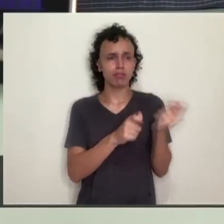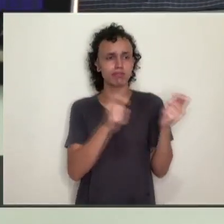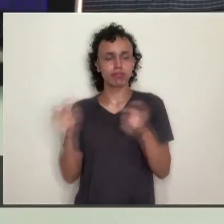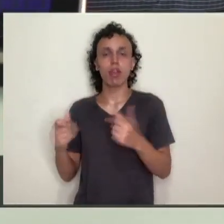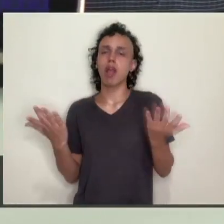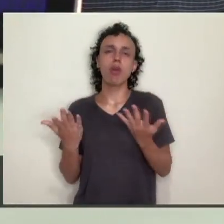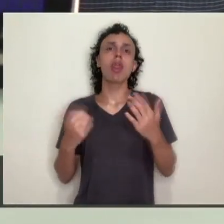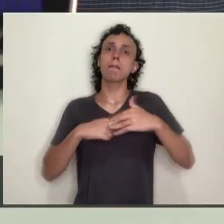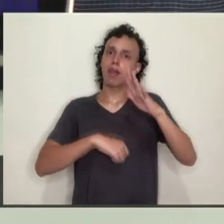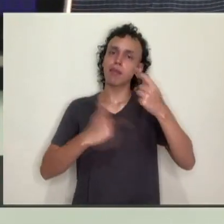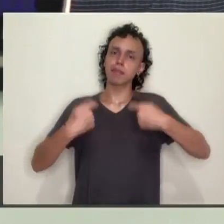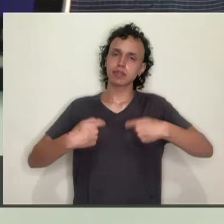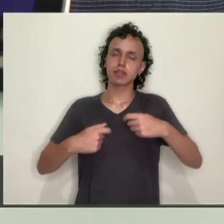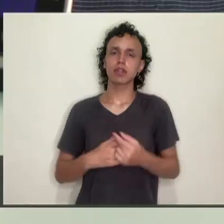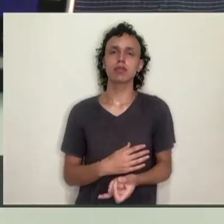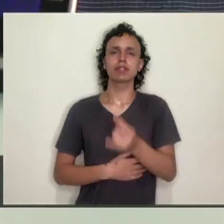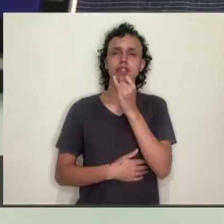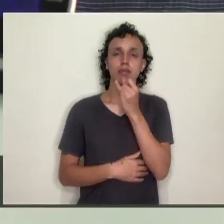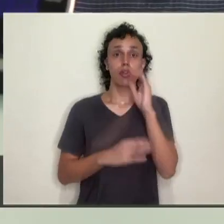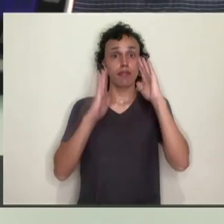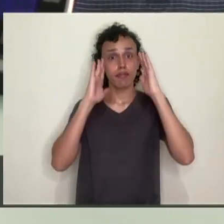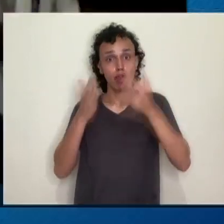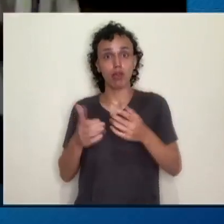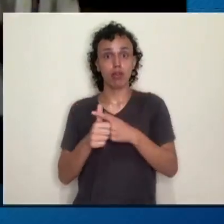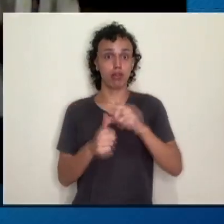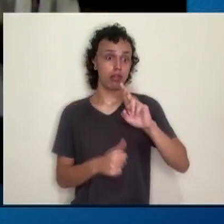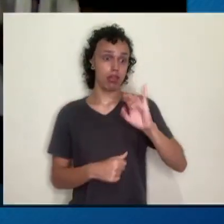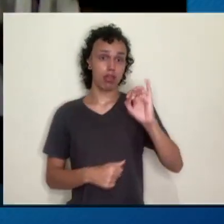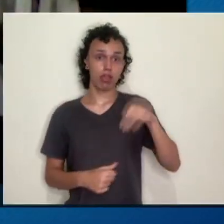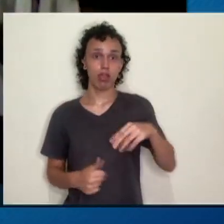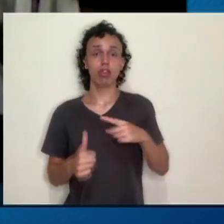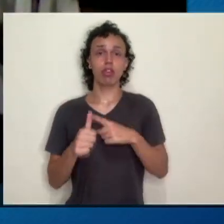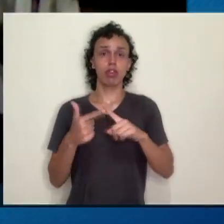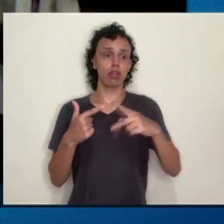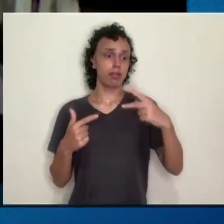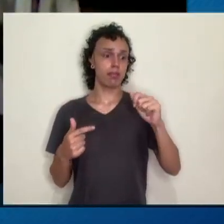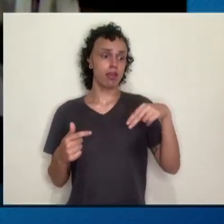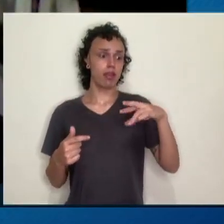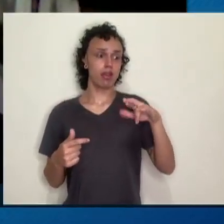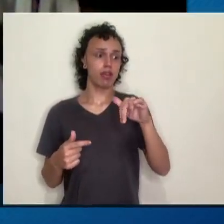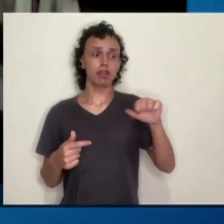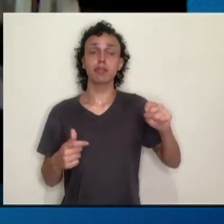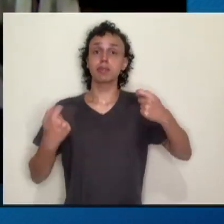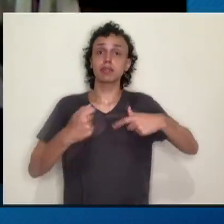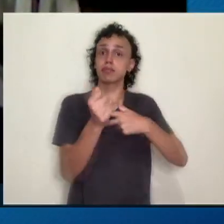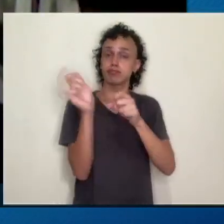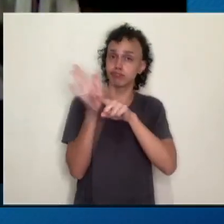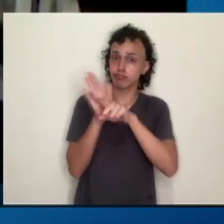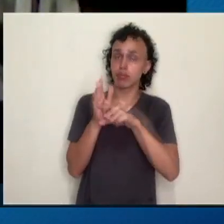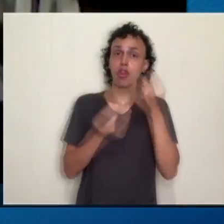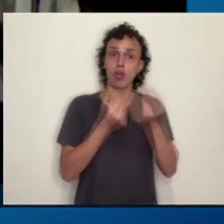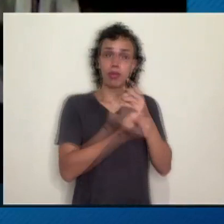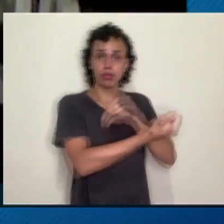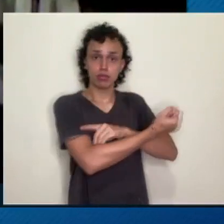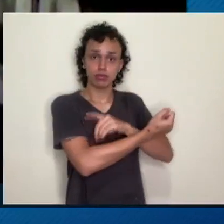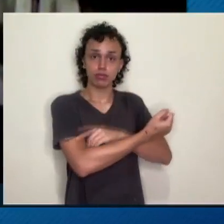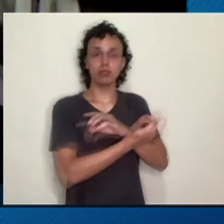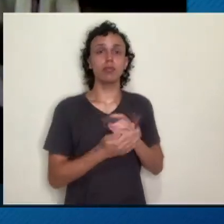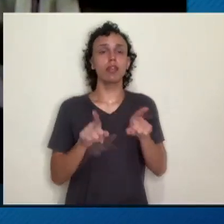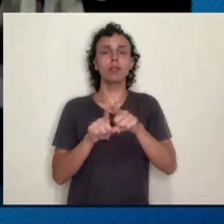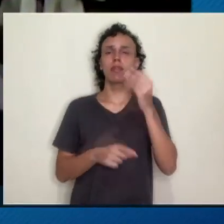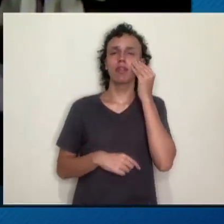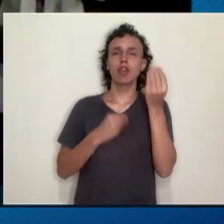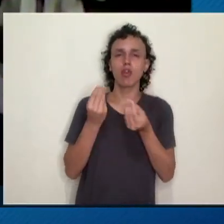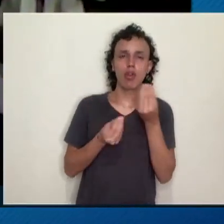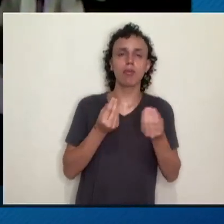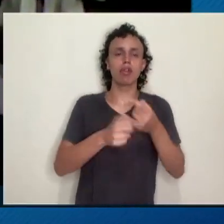muito sensíveis à perda de função, como os rins, pâncreas, então testar diabetes, função renal se